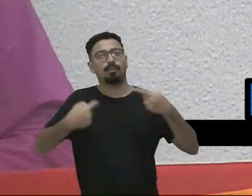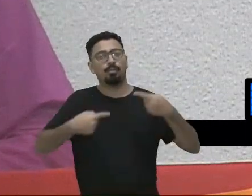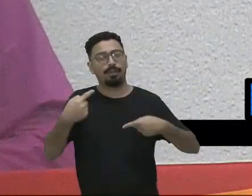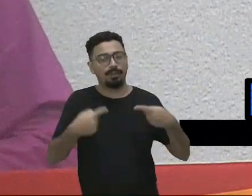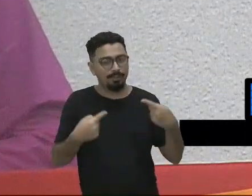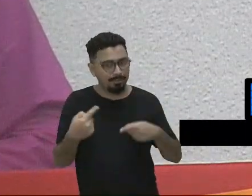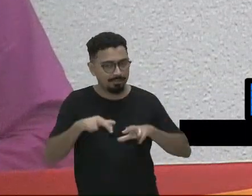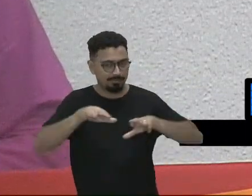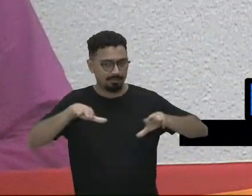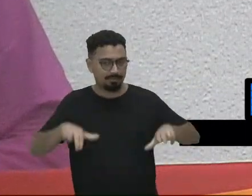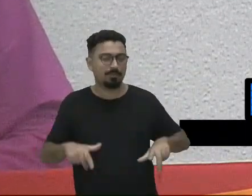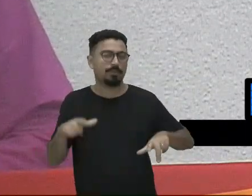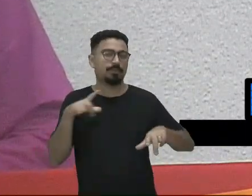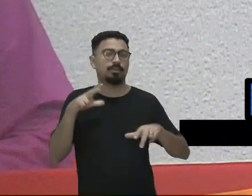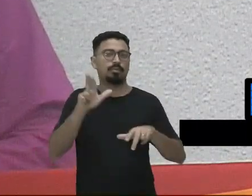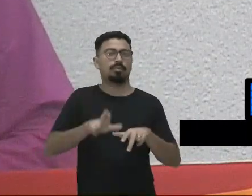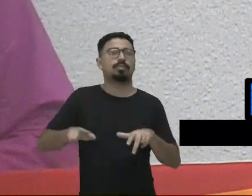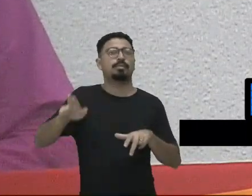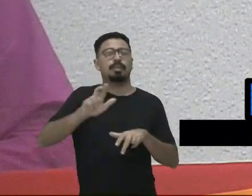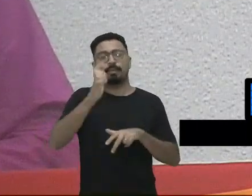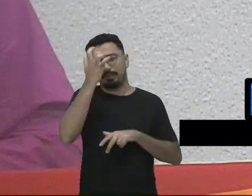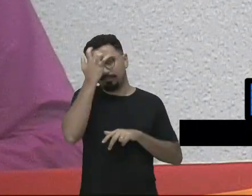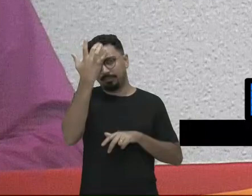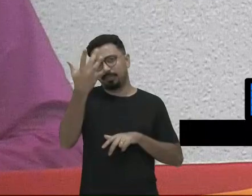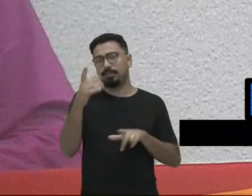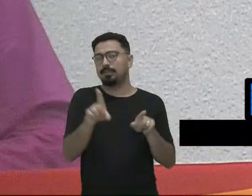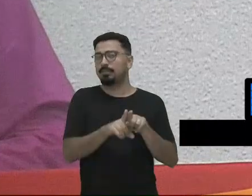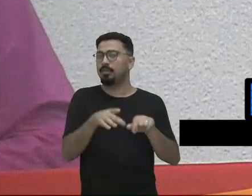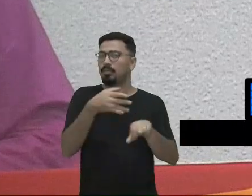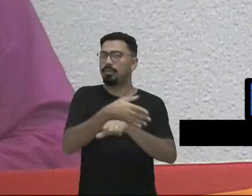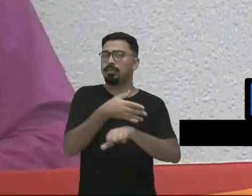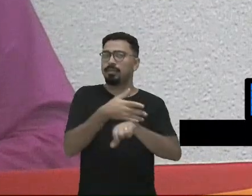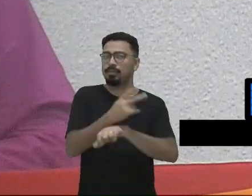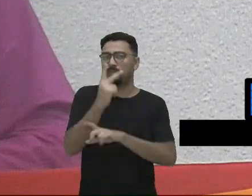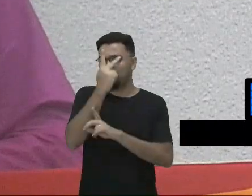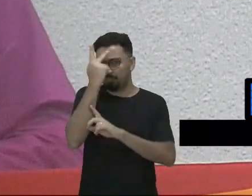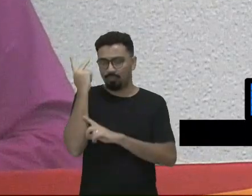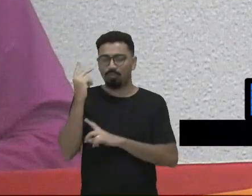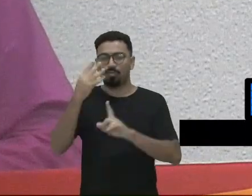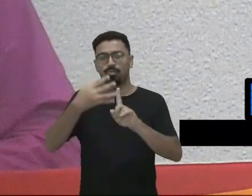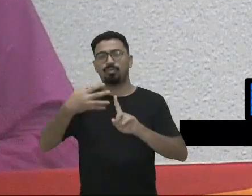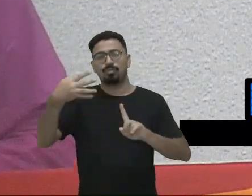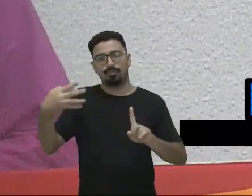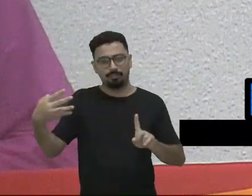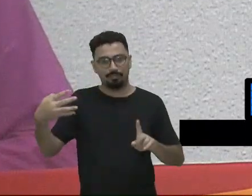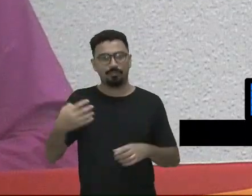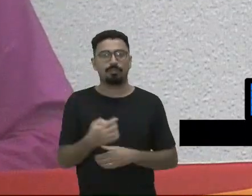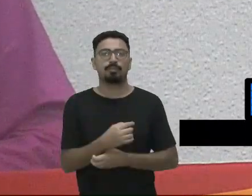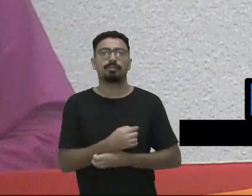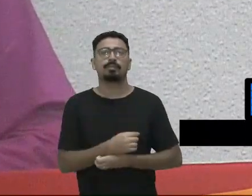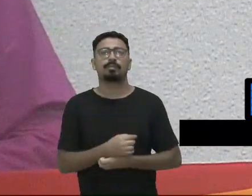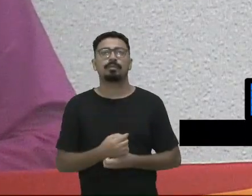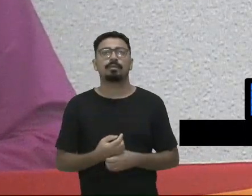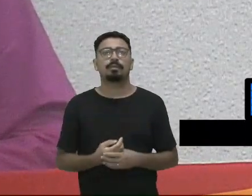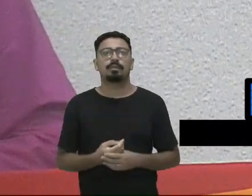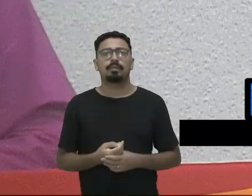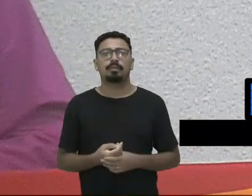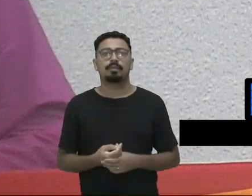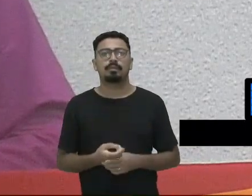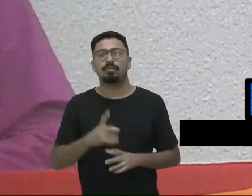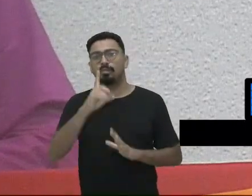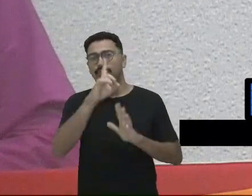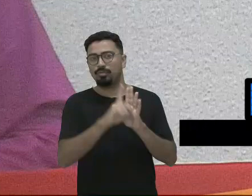políticas, instrumentos para facilitação do acesso das pessoas LGBTQI, APN+, a seus